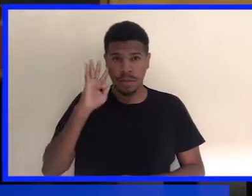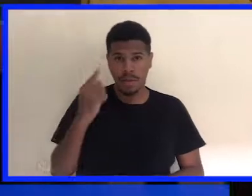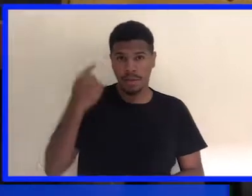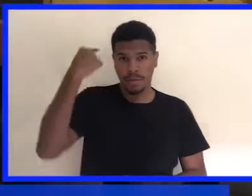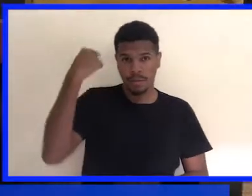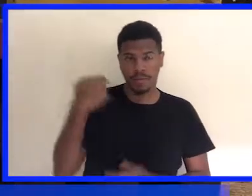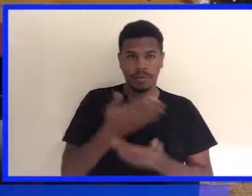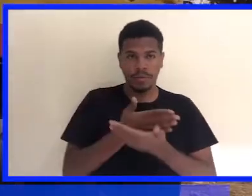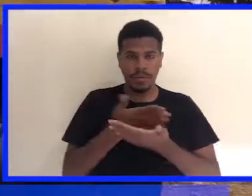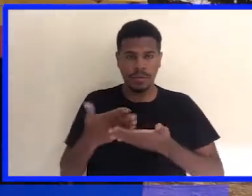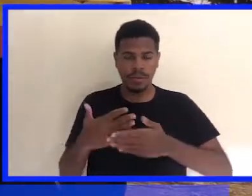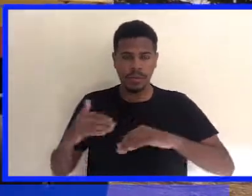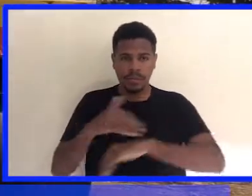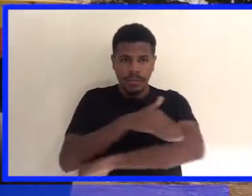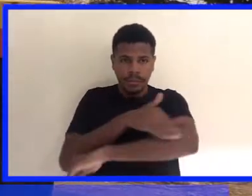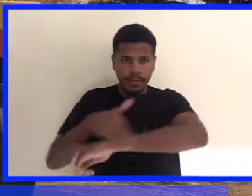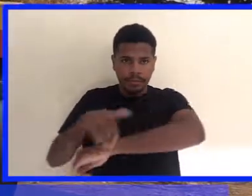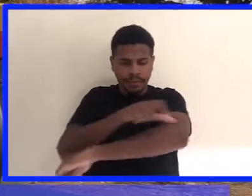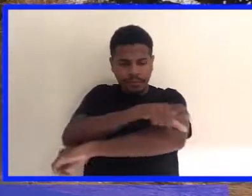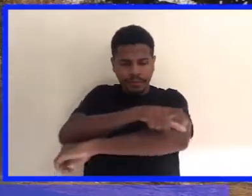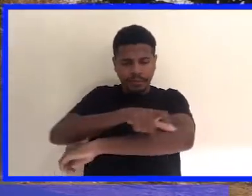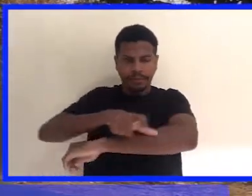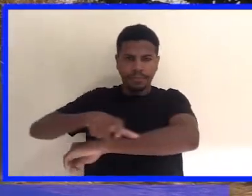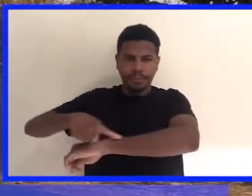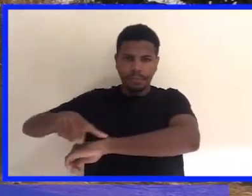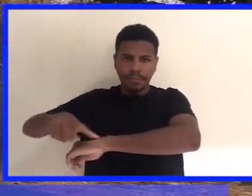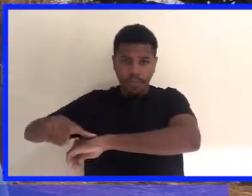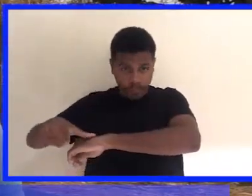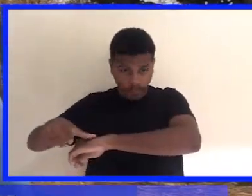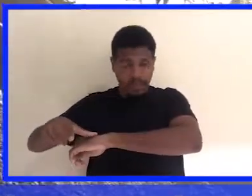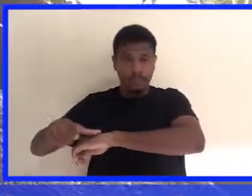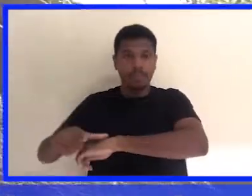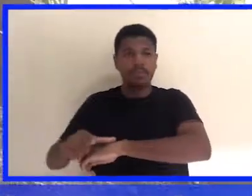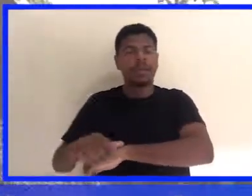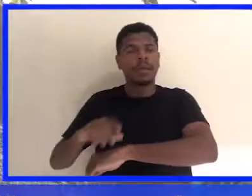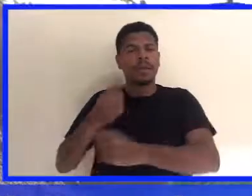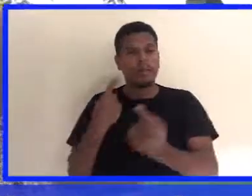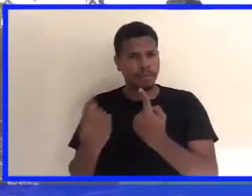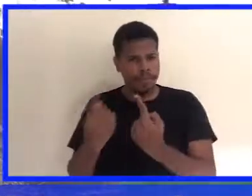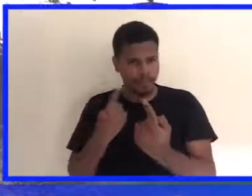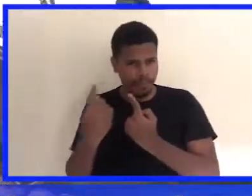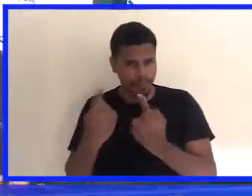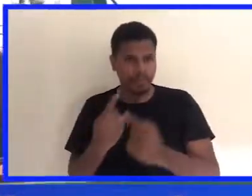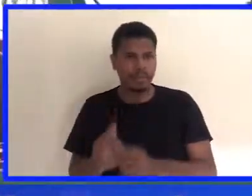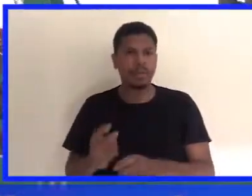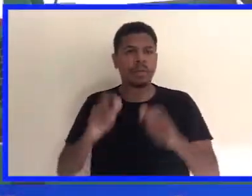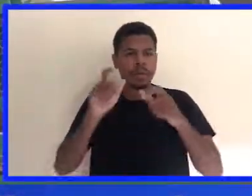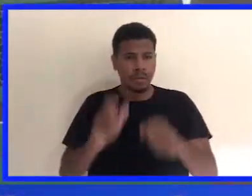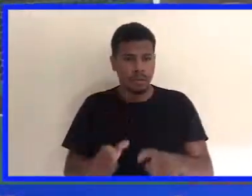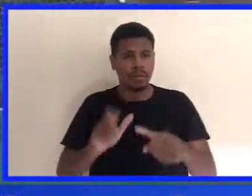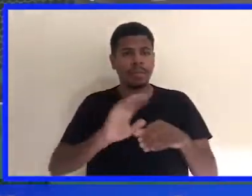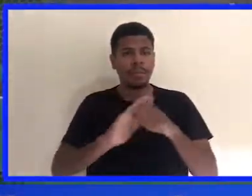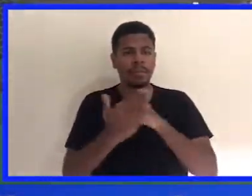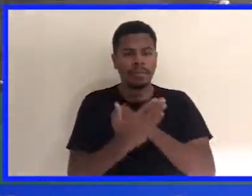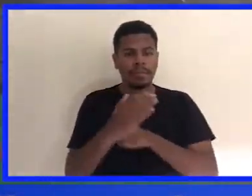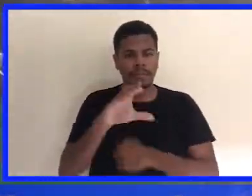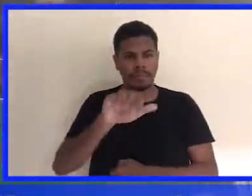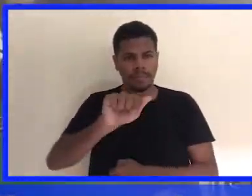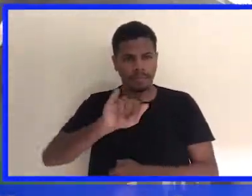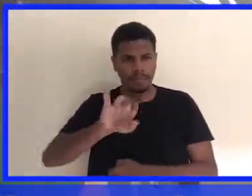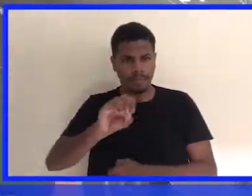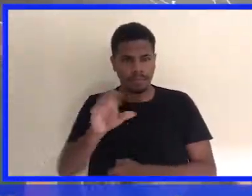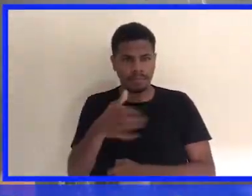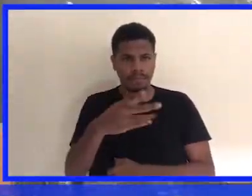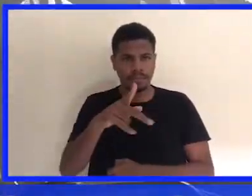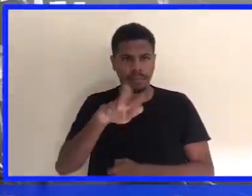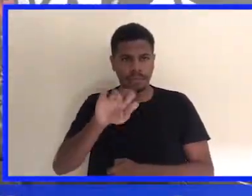Na última quarta-feira, iniciamos o recap e a recomposição asfáltica da estrada Armando Sanfelice aqui no Caio